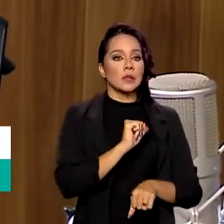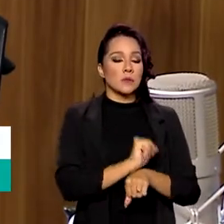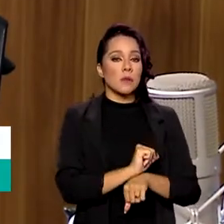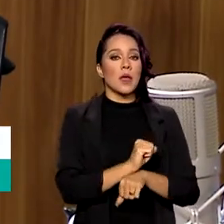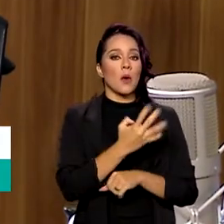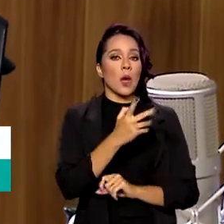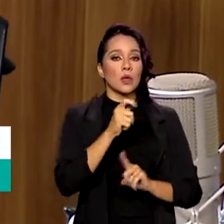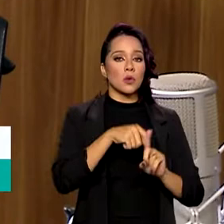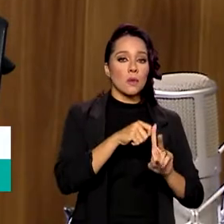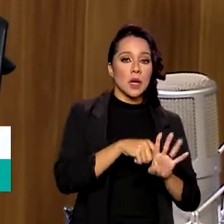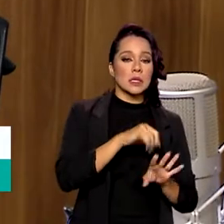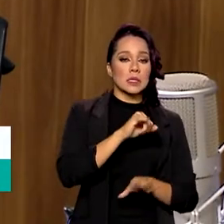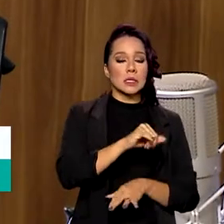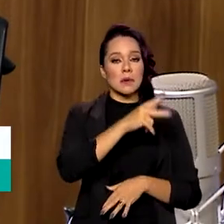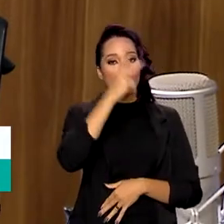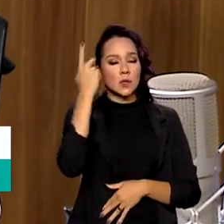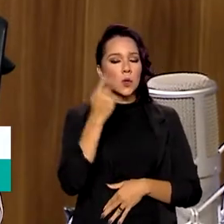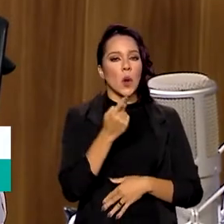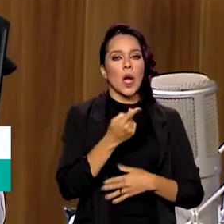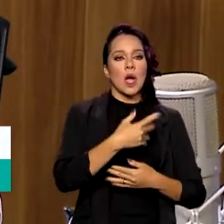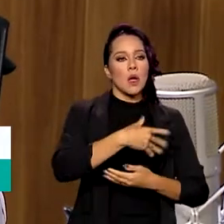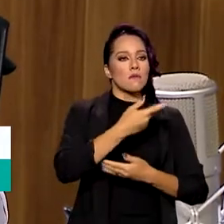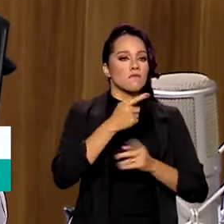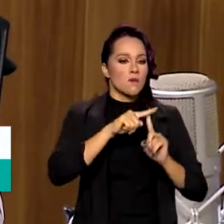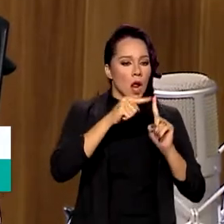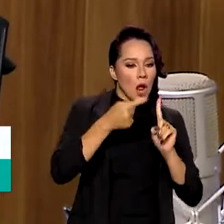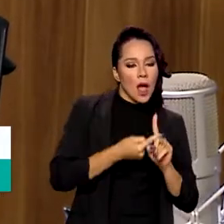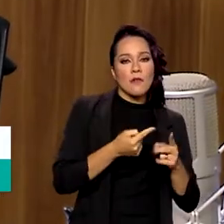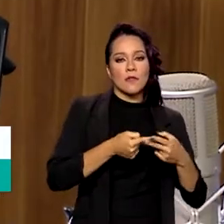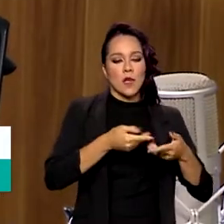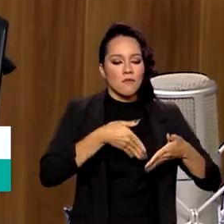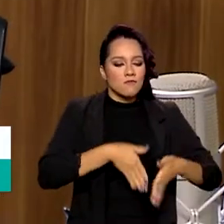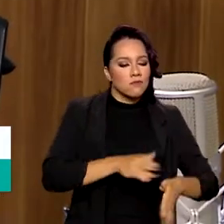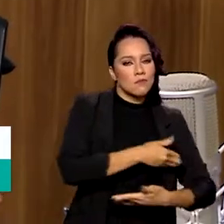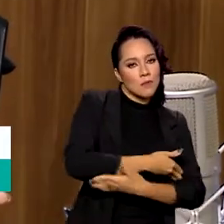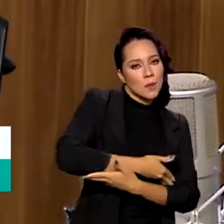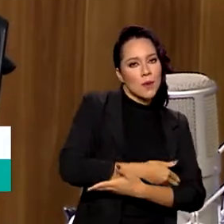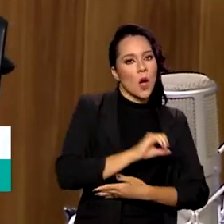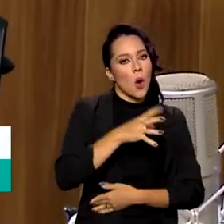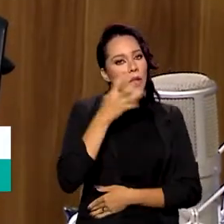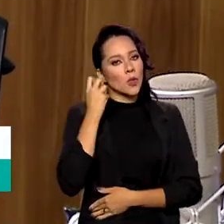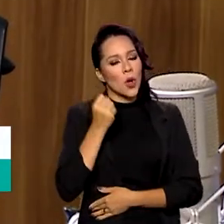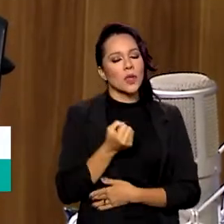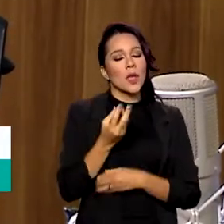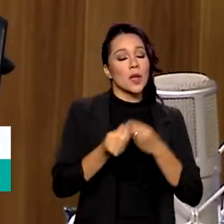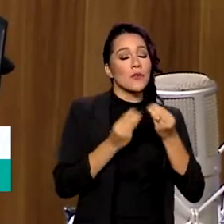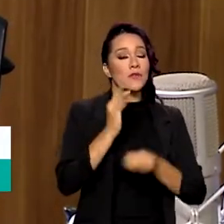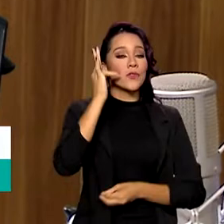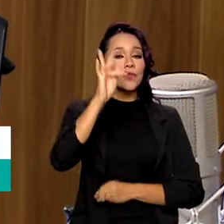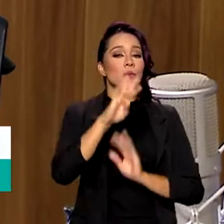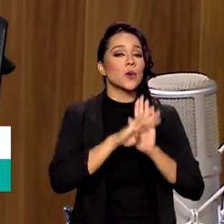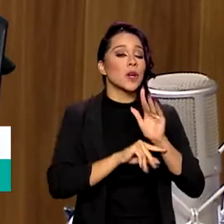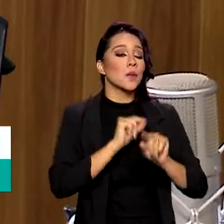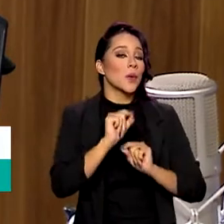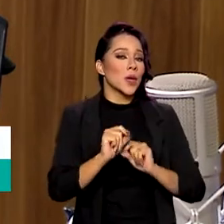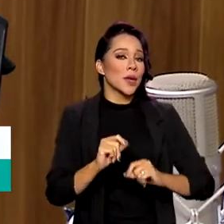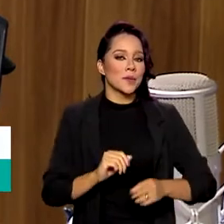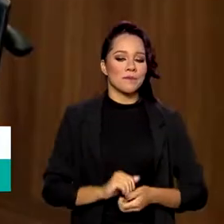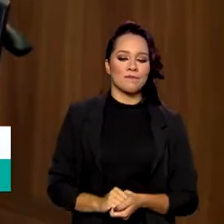quatro meses no pagamento no caso de licença maternidade ou adoção conta pra gente o que que vocês estão vislumbrando Para o Futuro desse programa